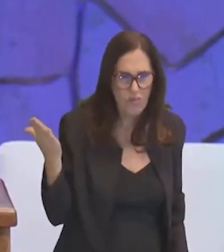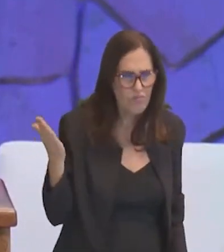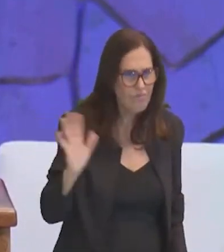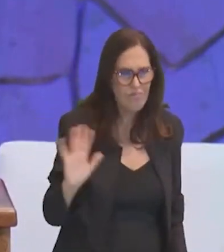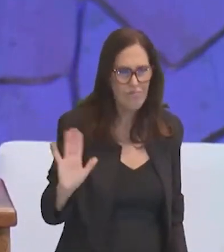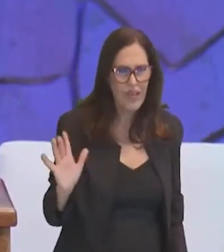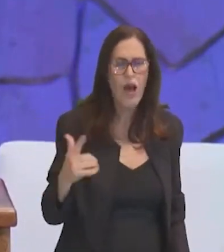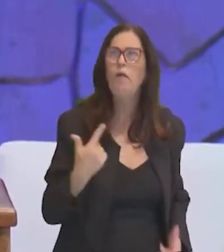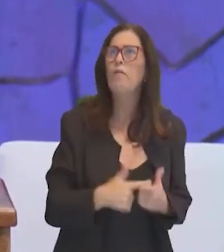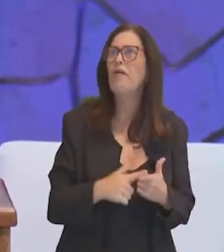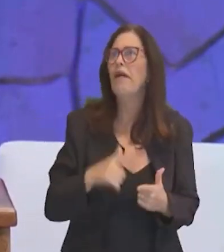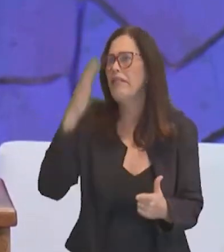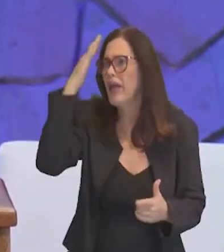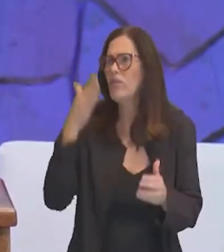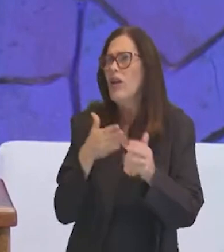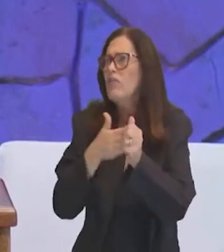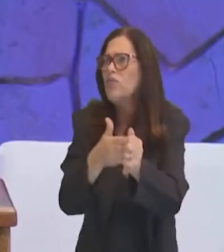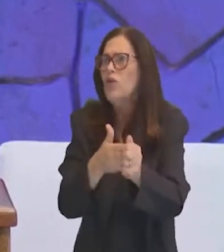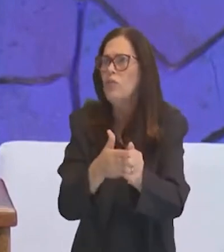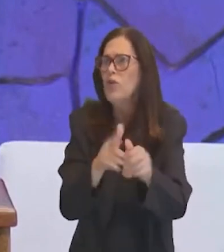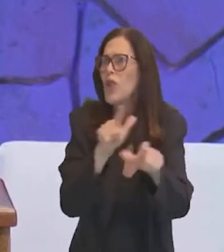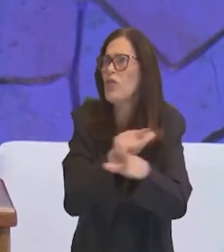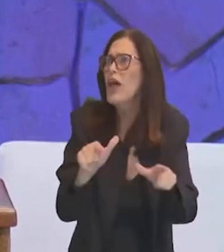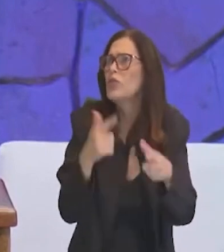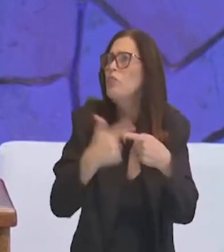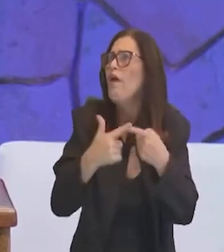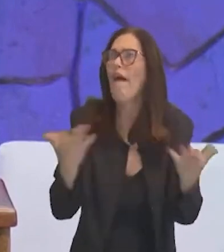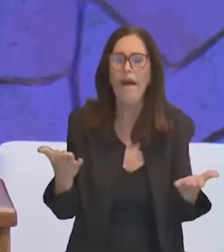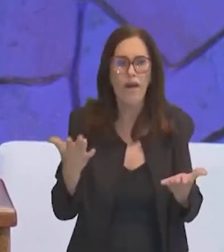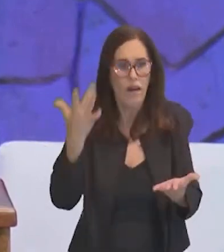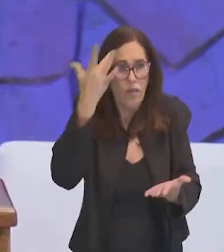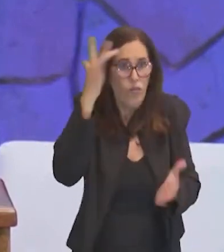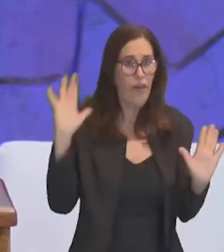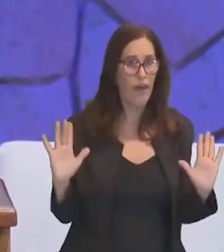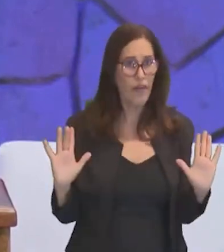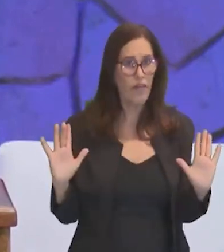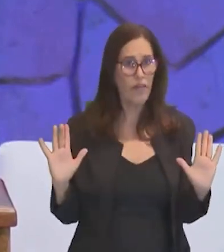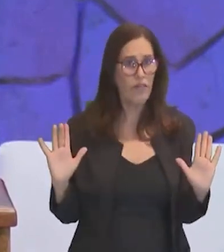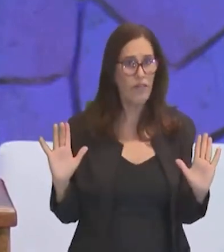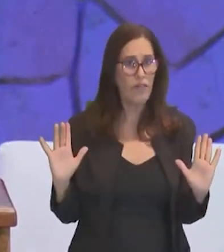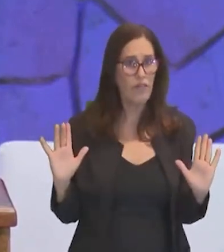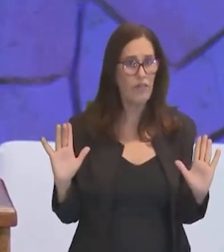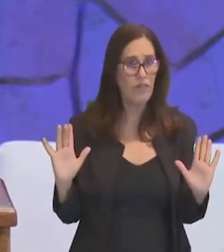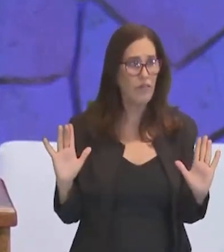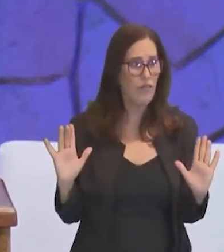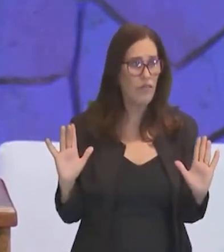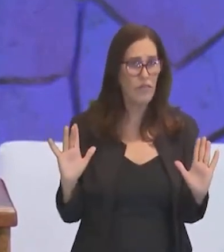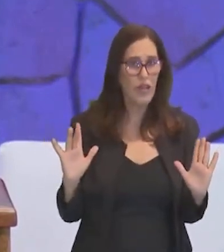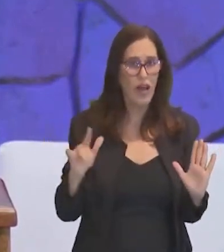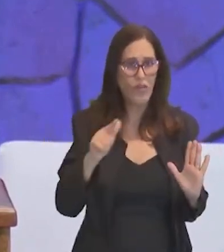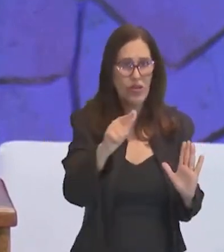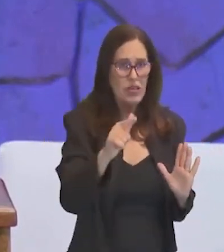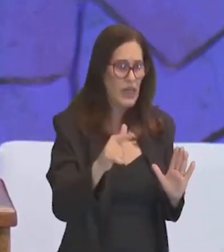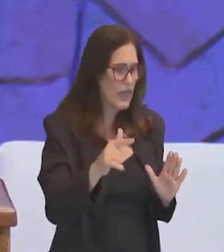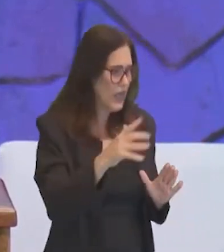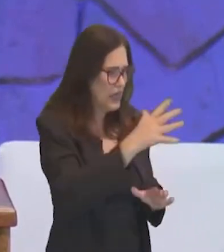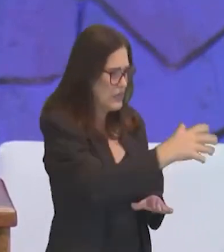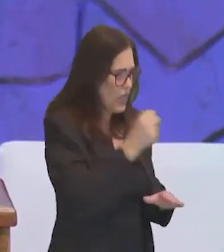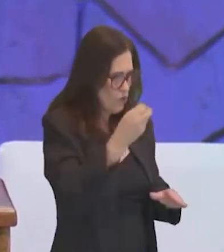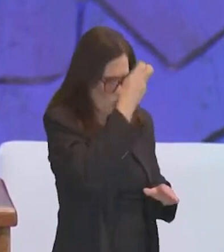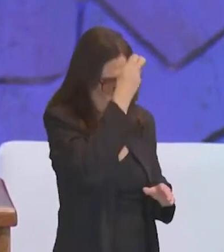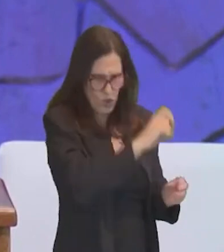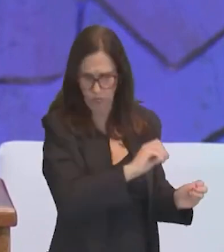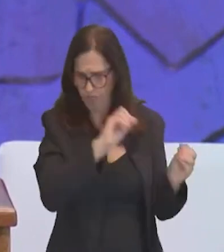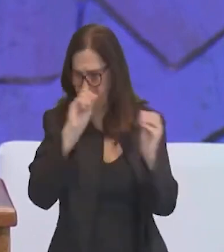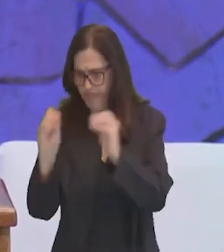por que Deus levou você para o deserto. Busque entender por que Deus tirou você do Egito.